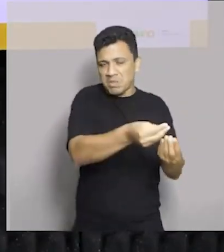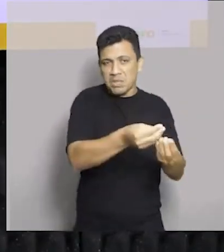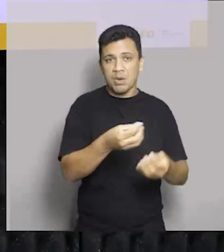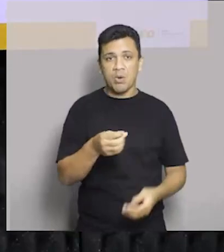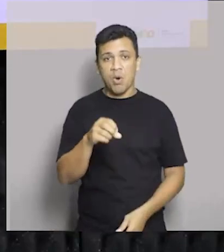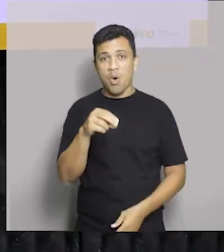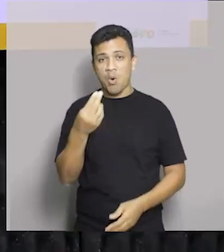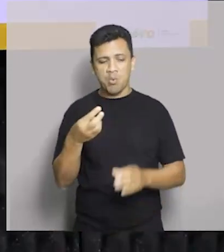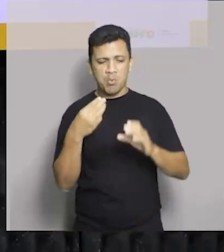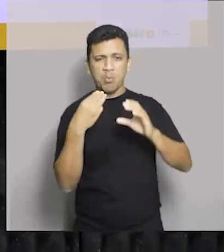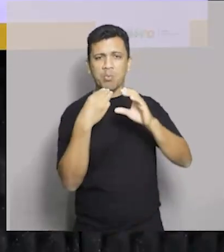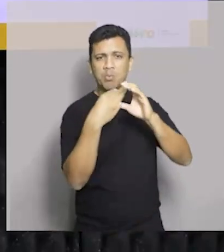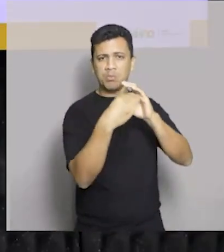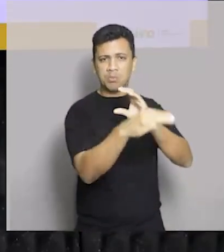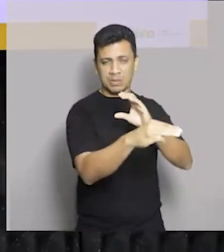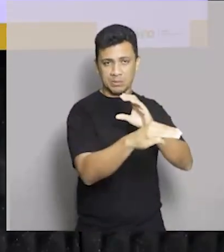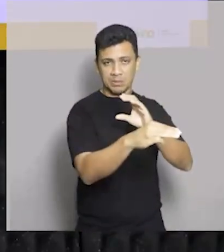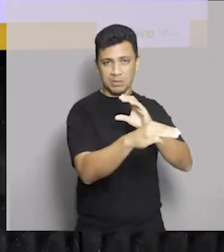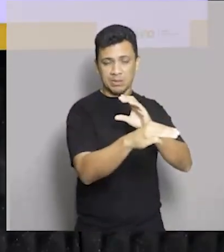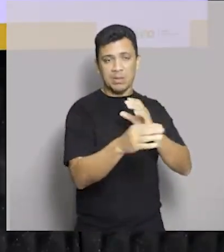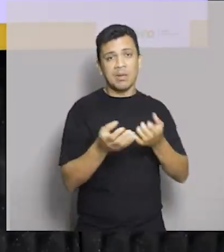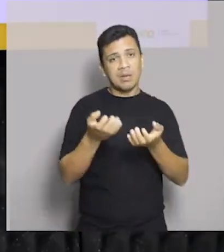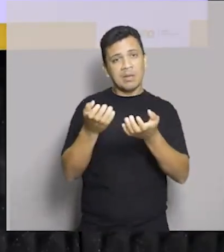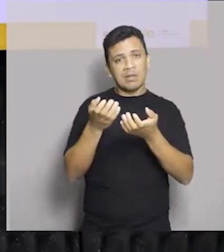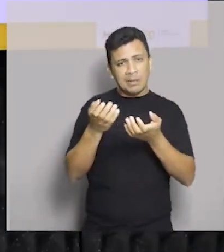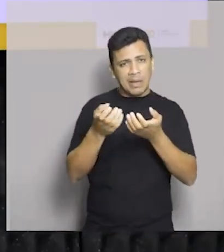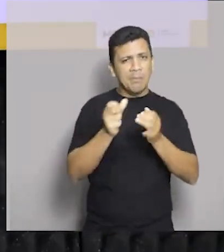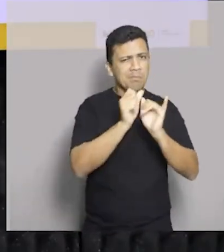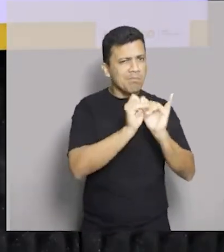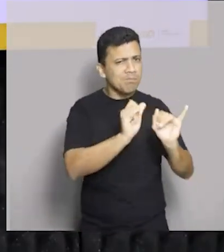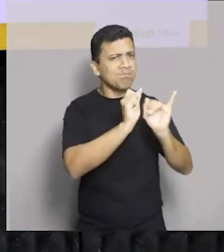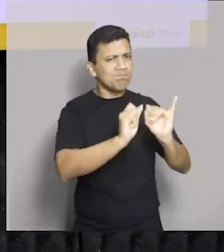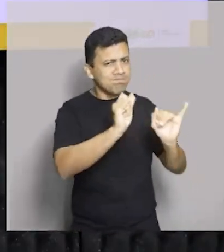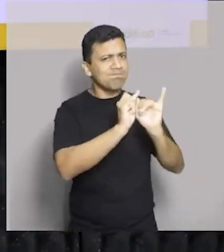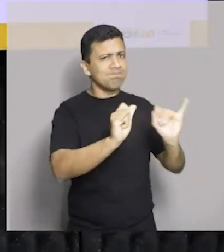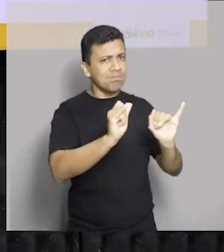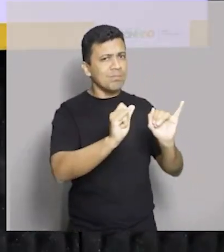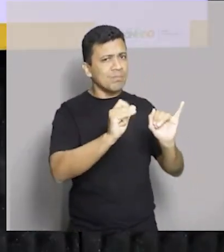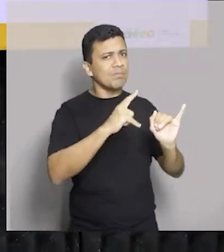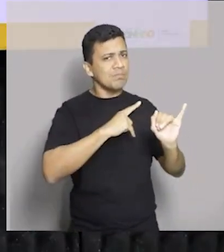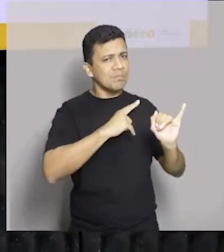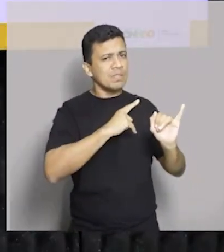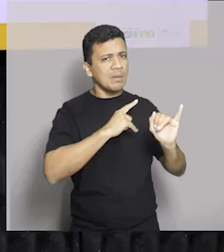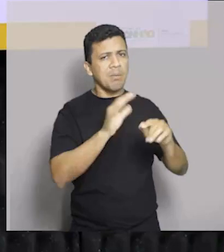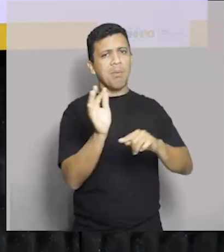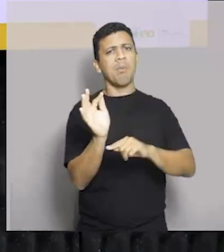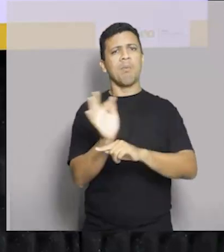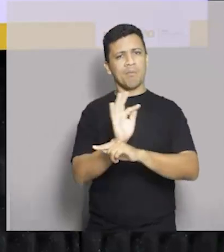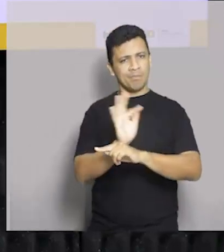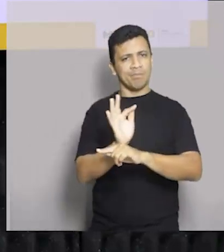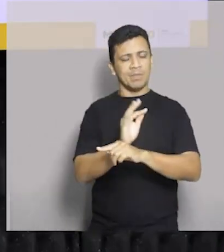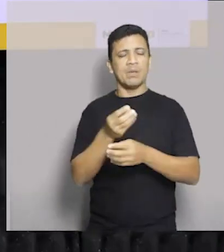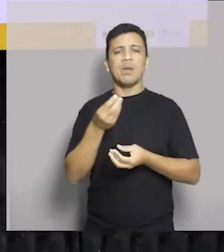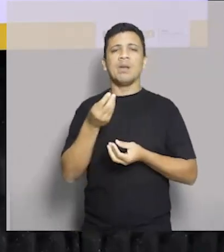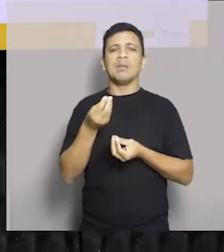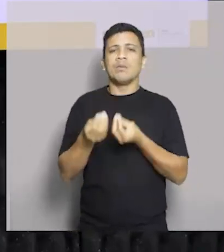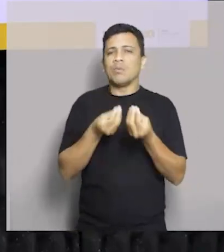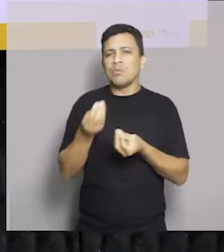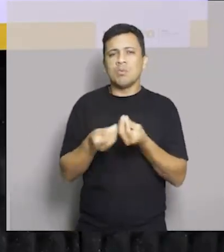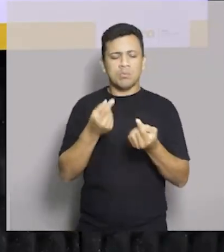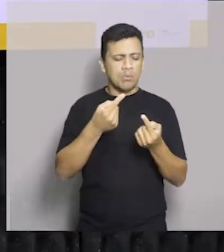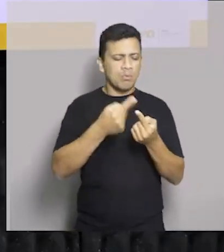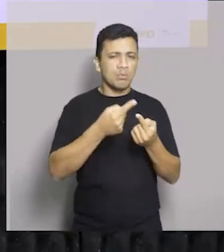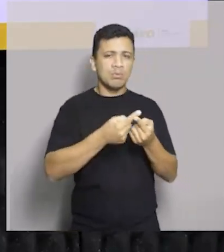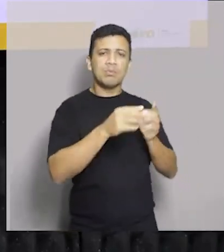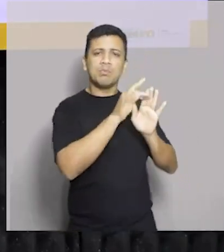um e-mail, é porque você já quer mandar um pouco mais de informação, de uma maneira um pouco mais formal. Então, a forma, o tipo